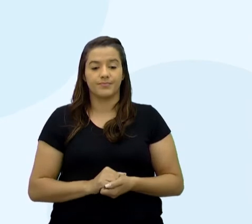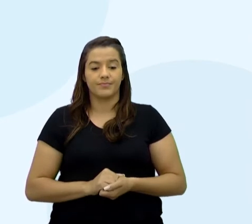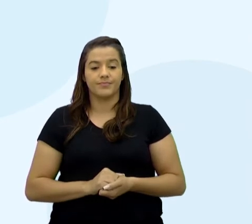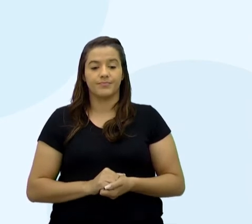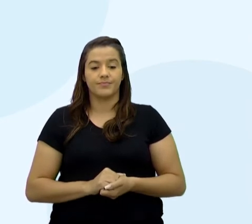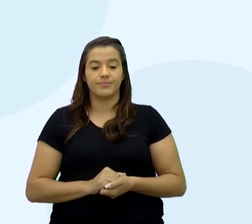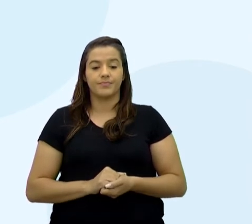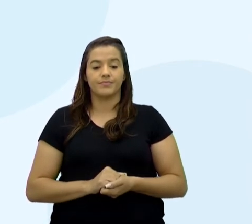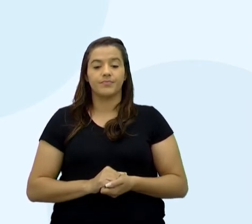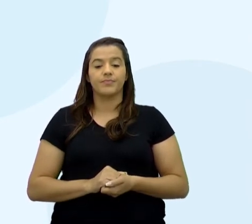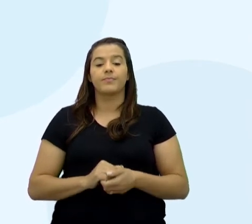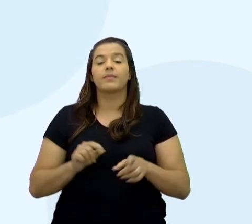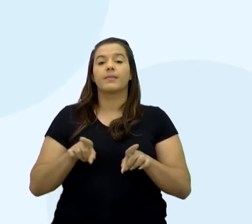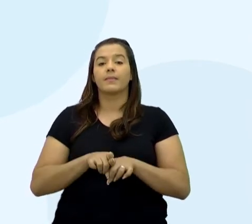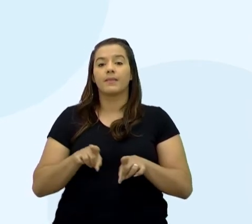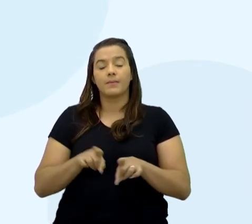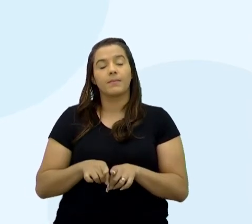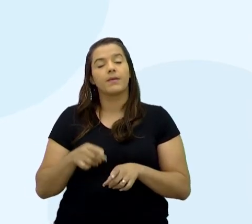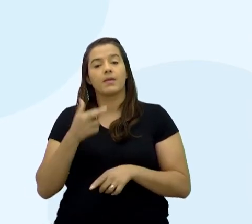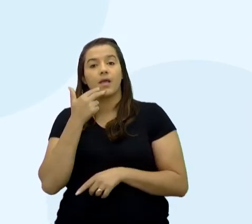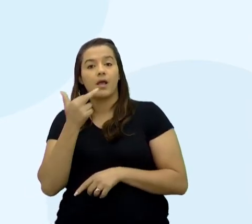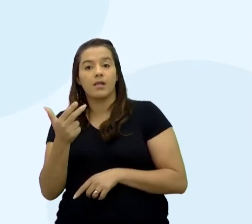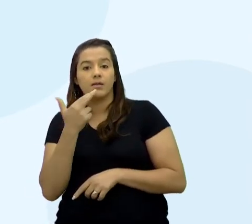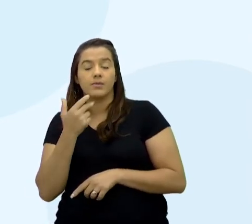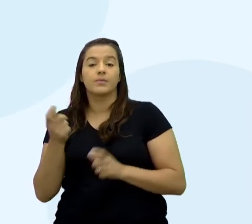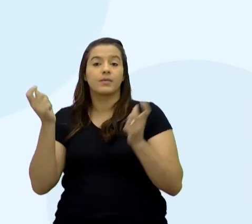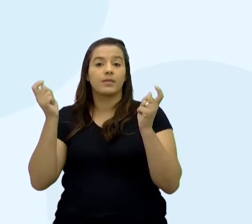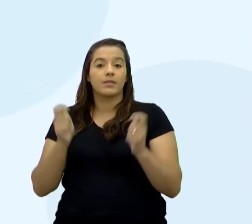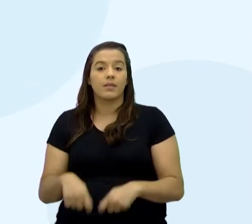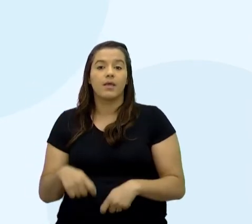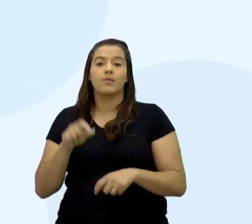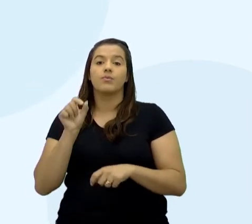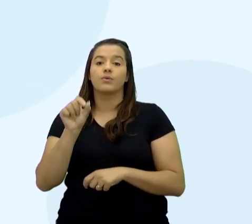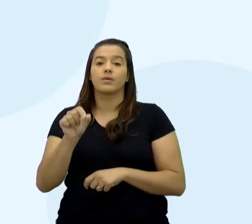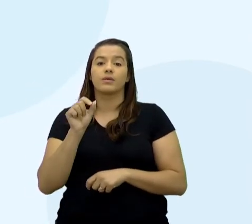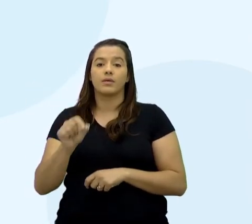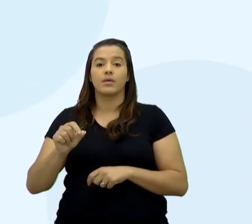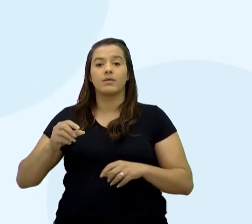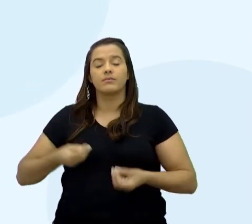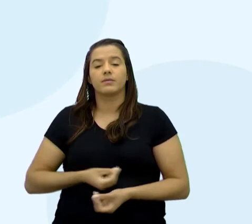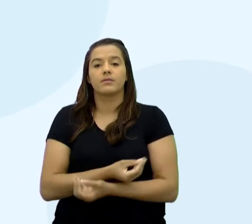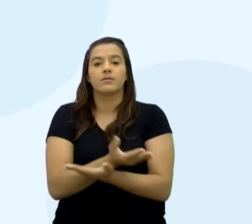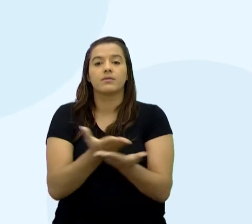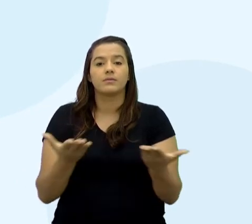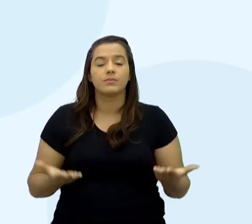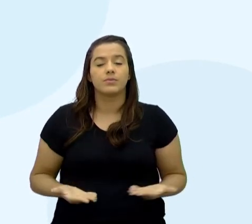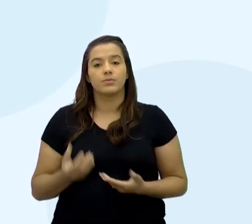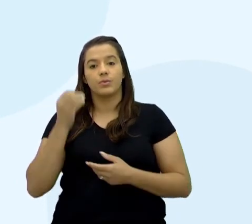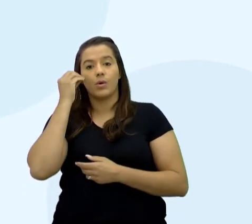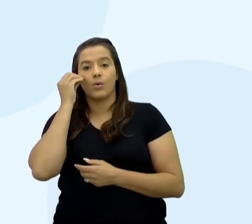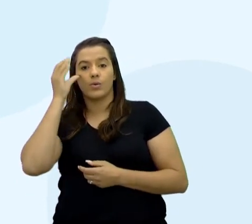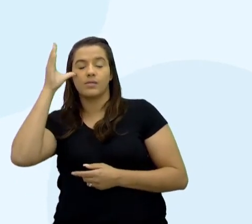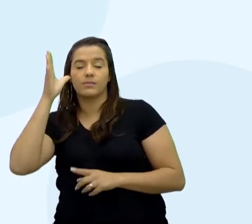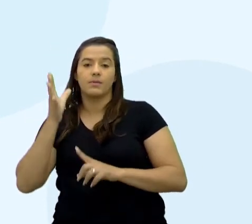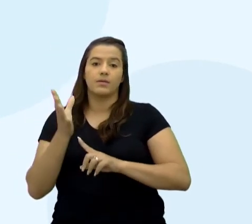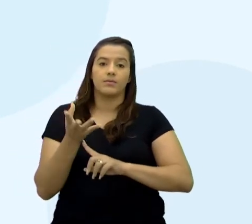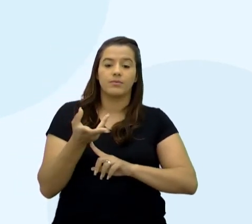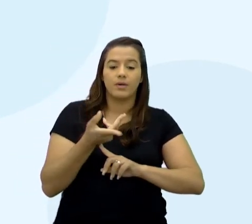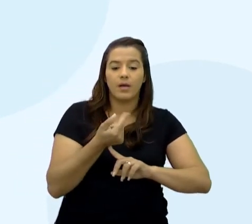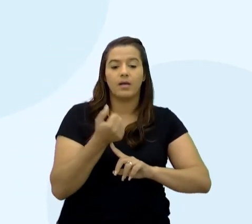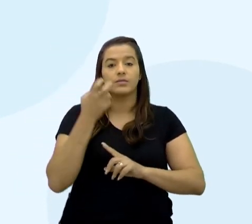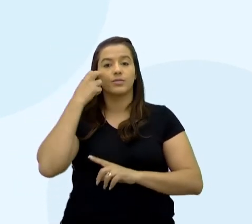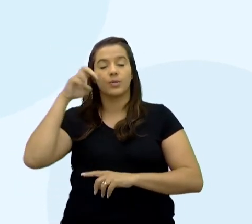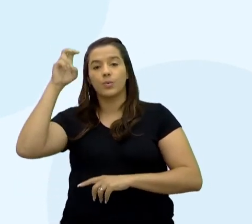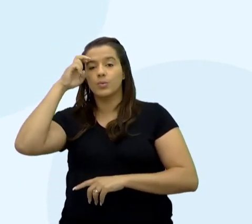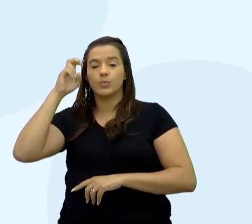o mundo. A língua também permite a transmissão de conhecimento, arte e